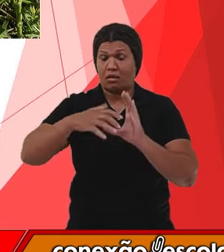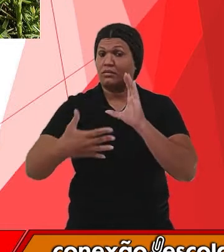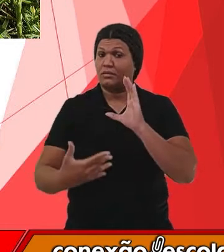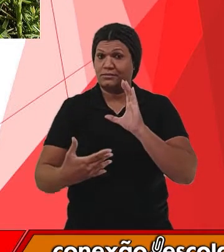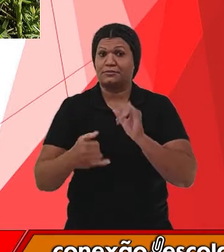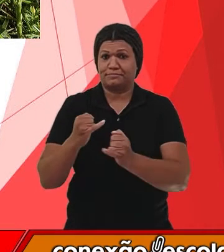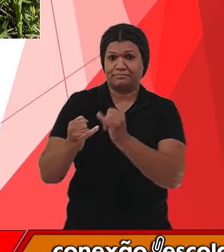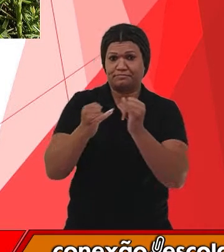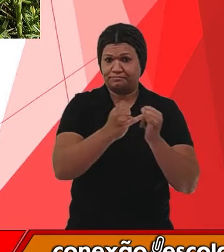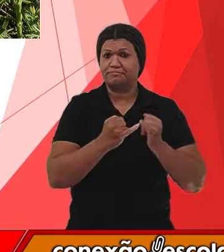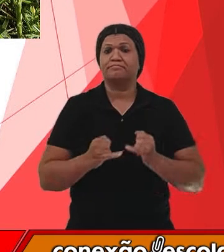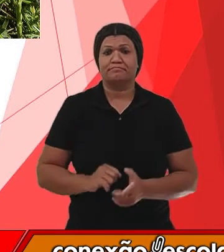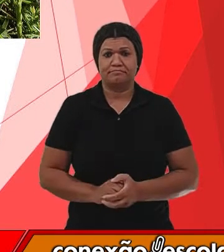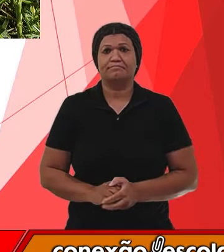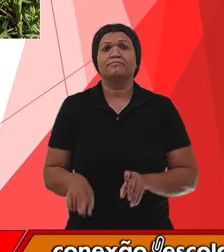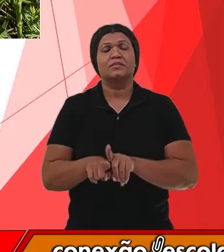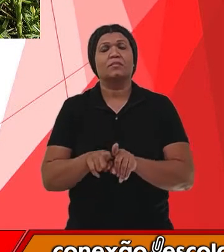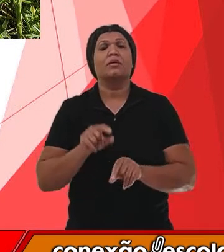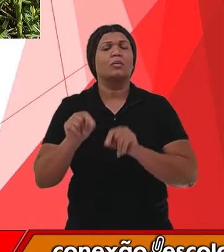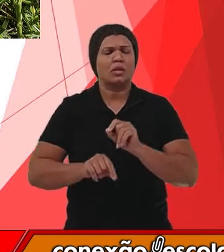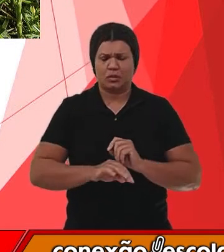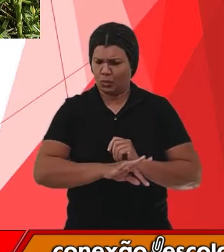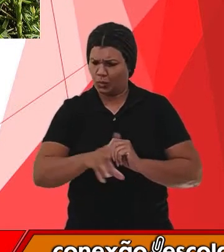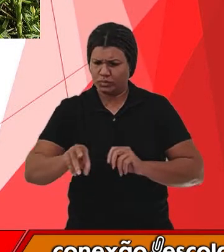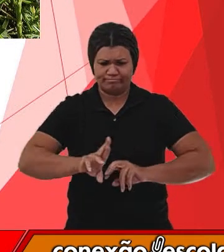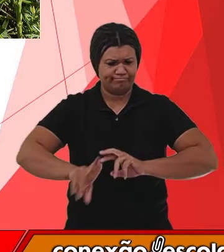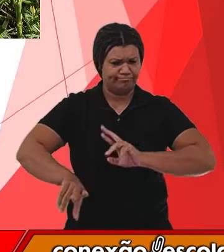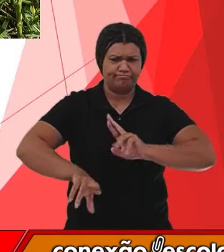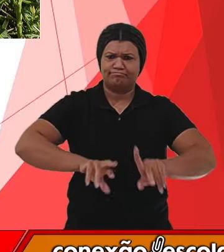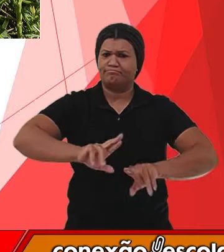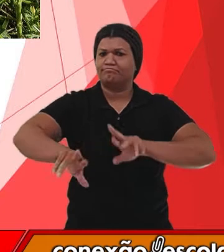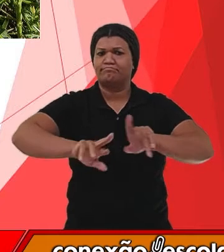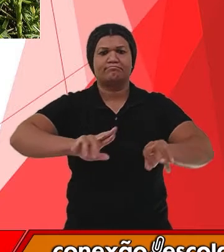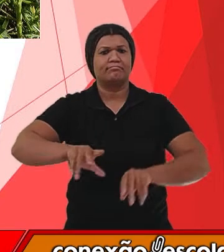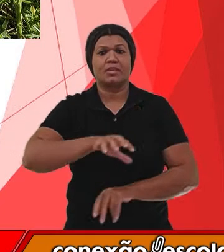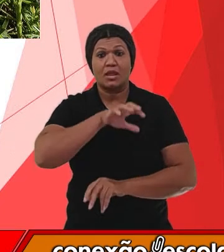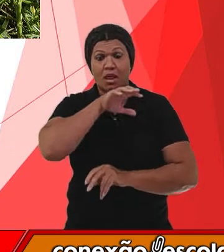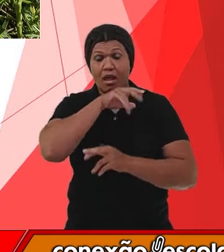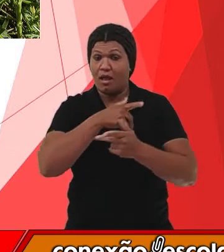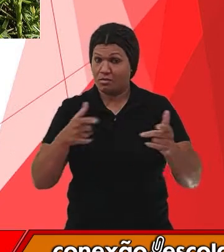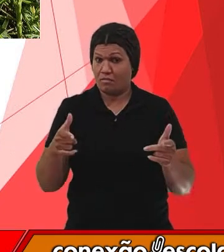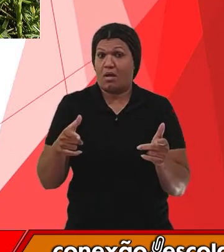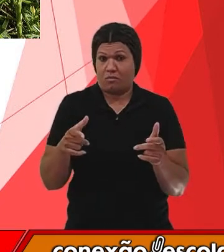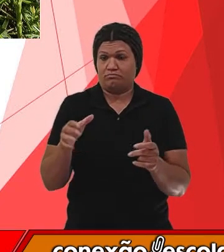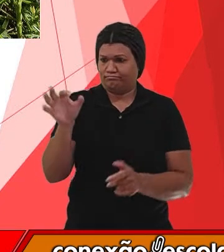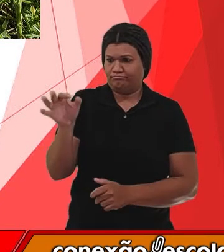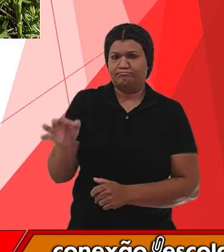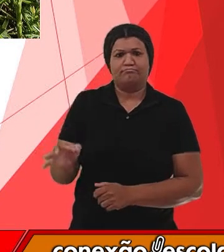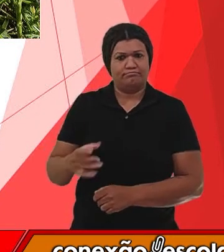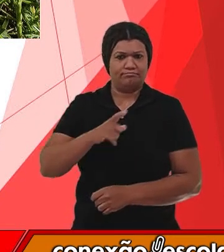e, ao mesmo tempo, são todos bem diferentes dos animais vertebrados. Por